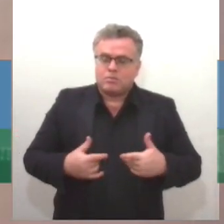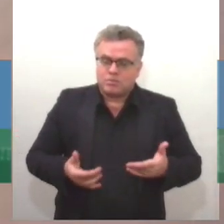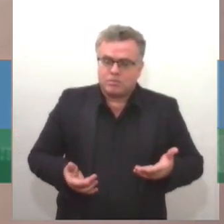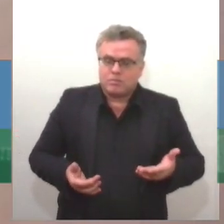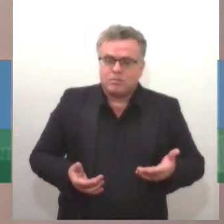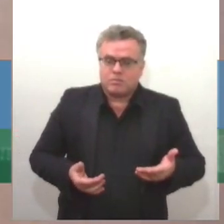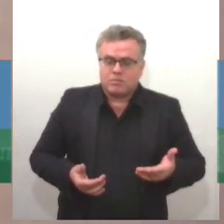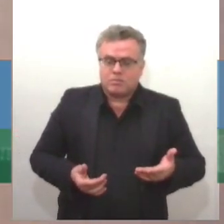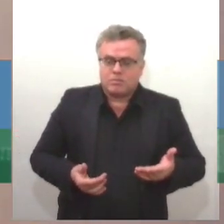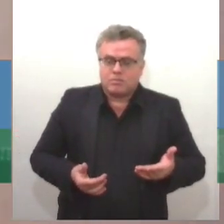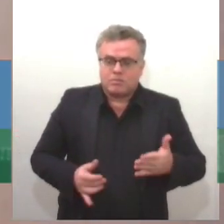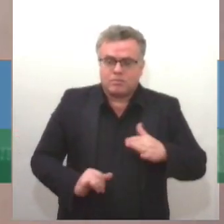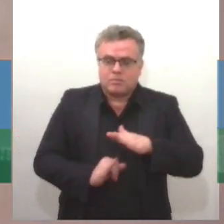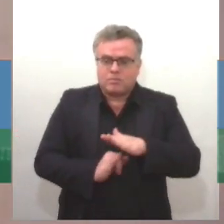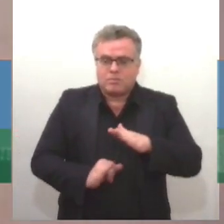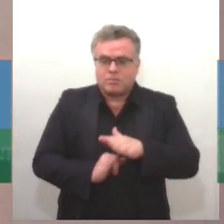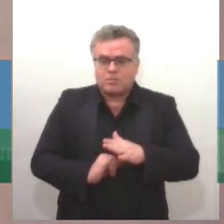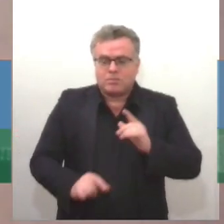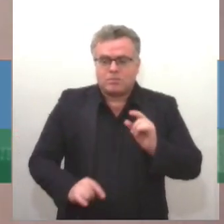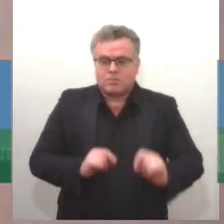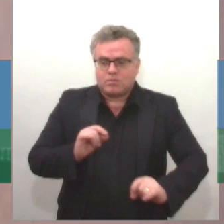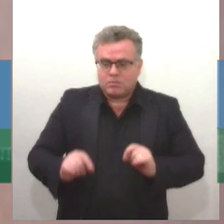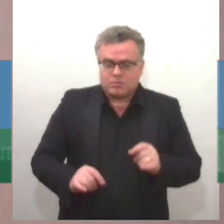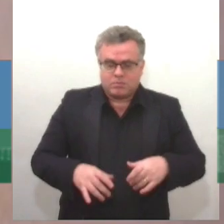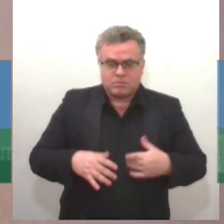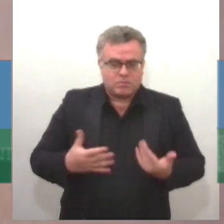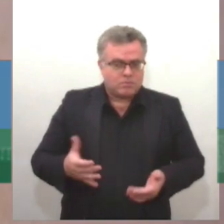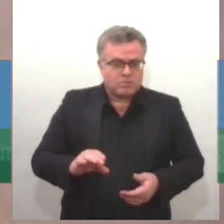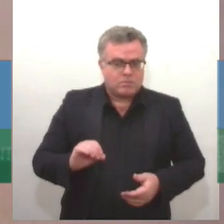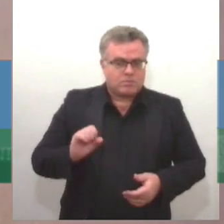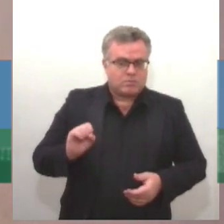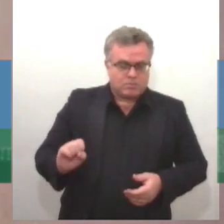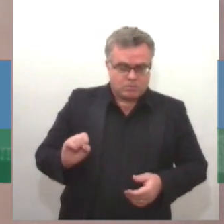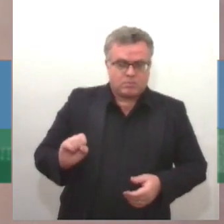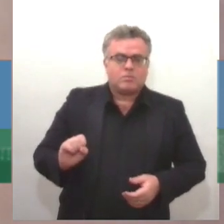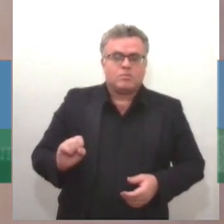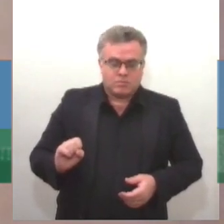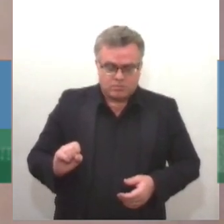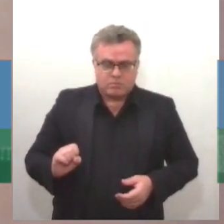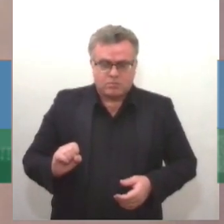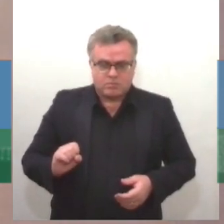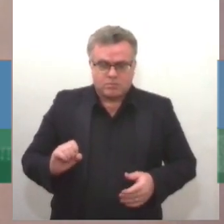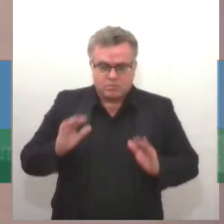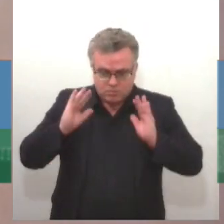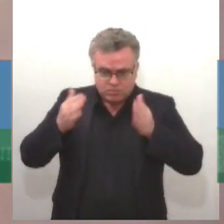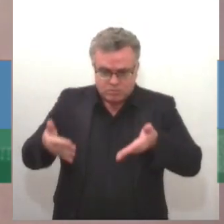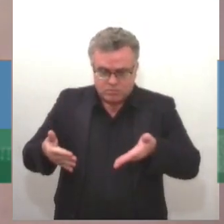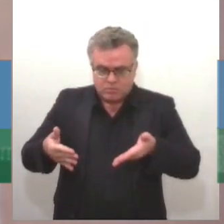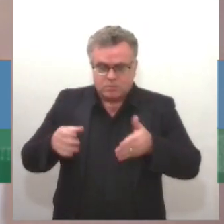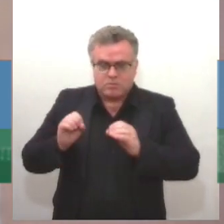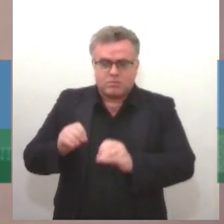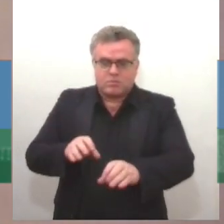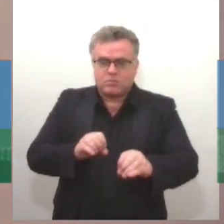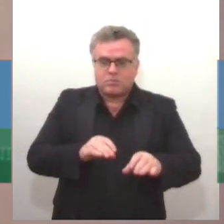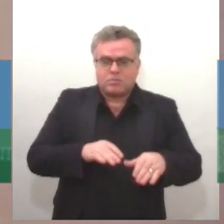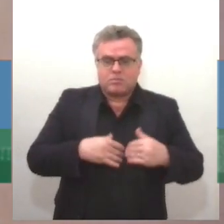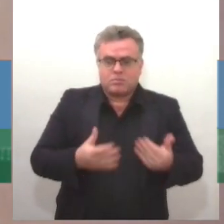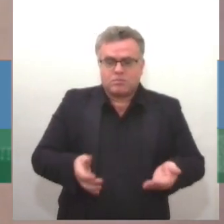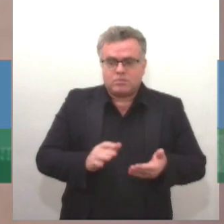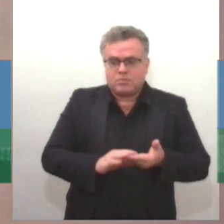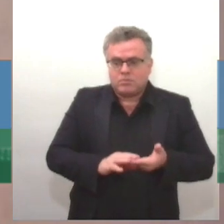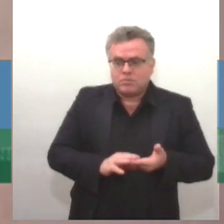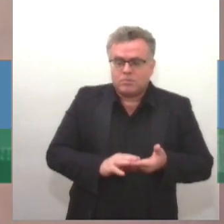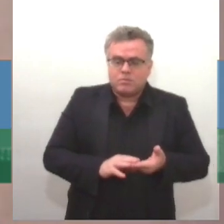instituições, por exemplo, OSs, né, que trabalham muito na área de educação, né? Então, em vez do